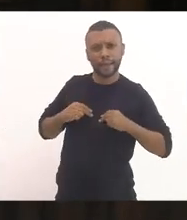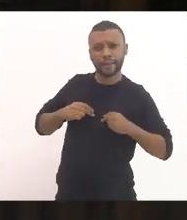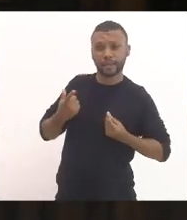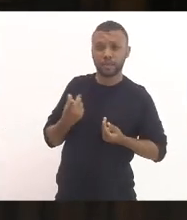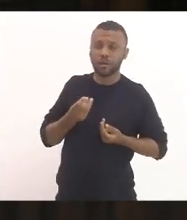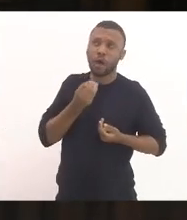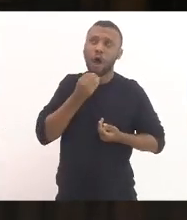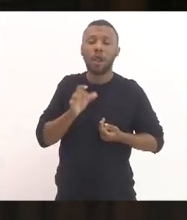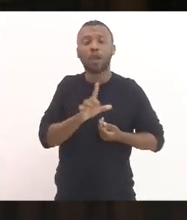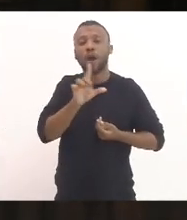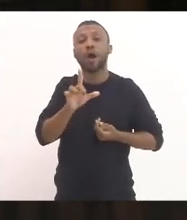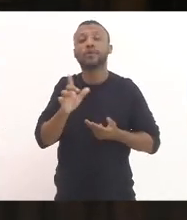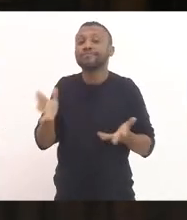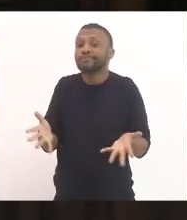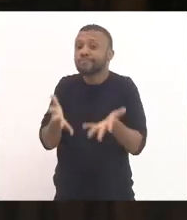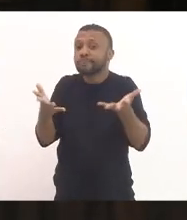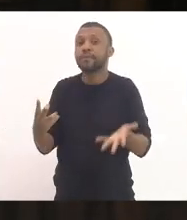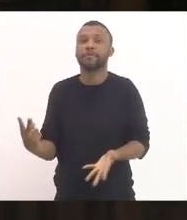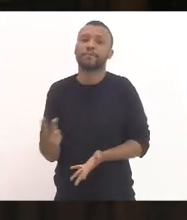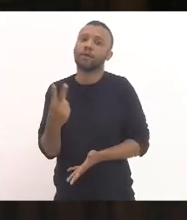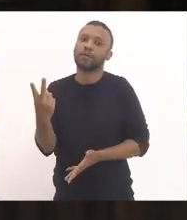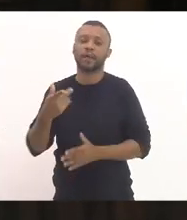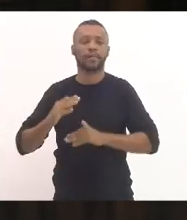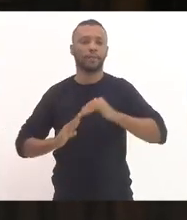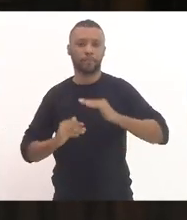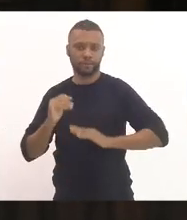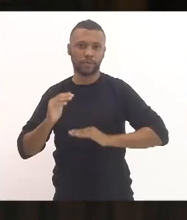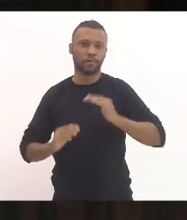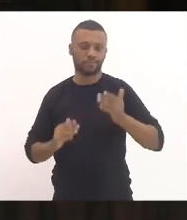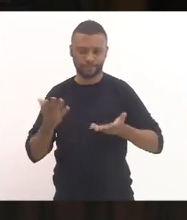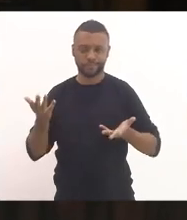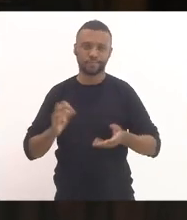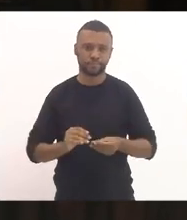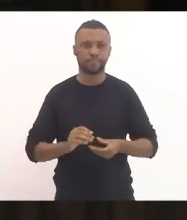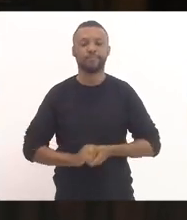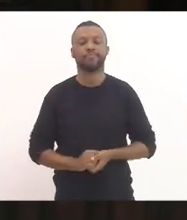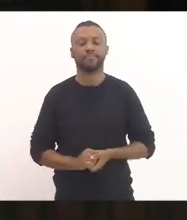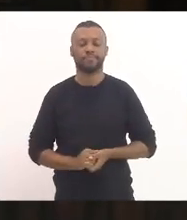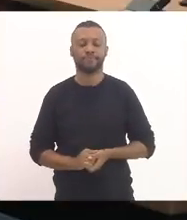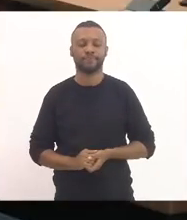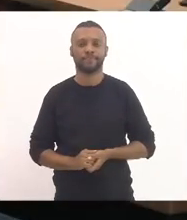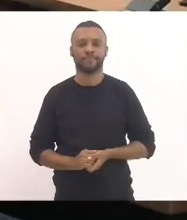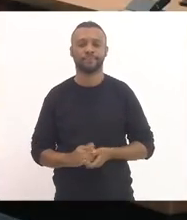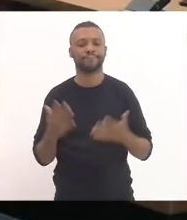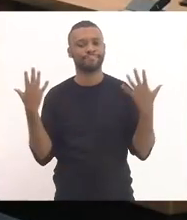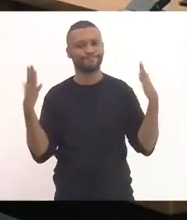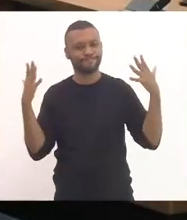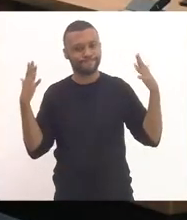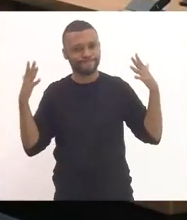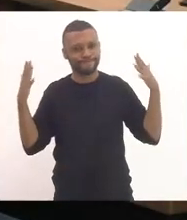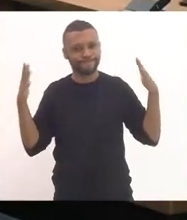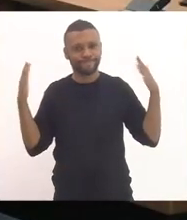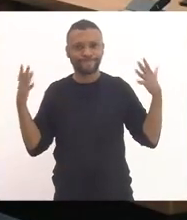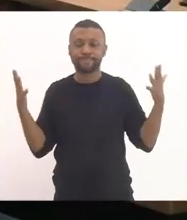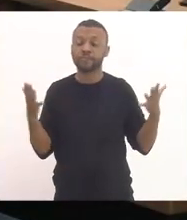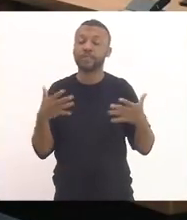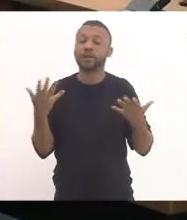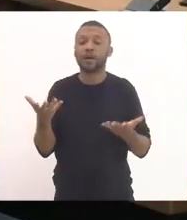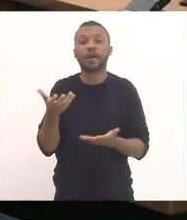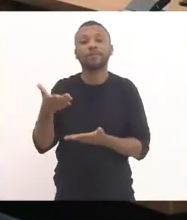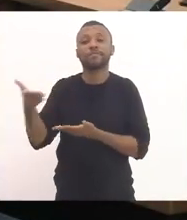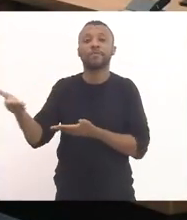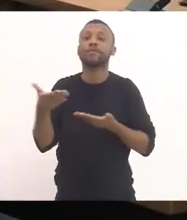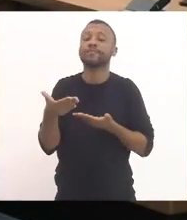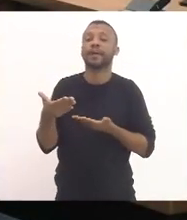questão lógica de valorização da carreira bem quero quero chamar aqui